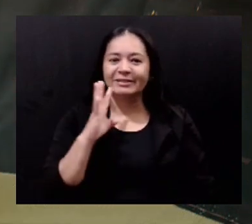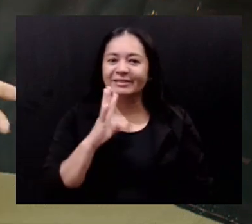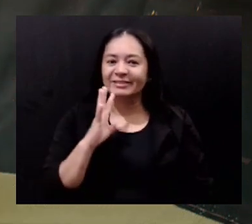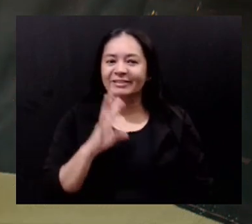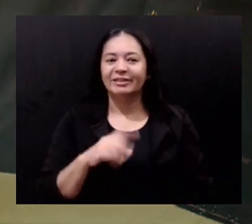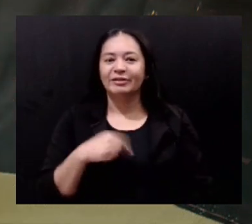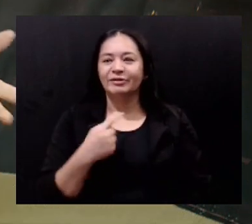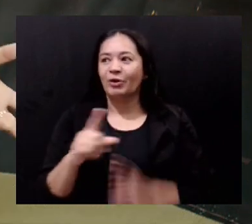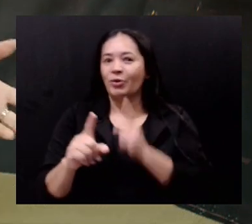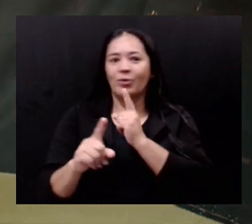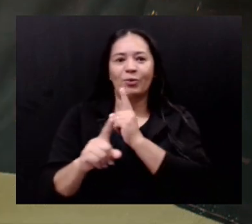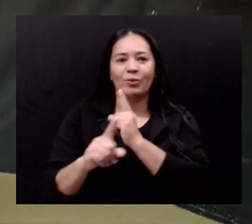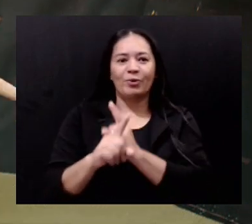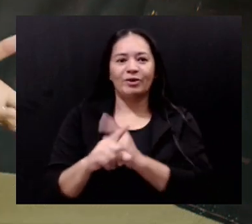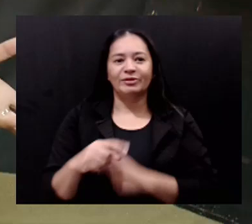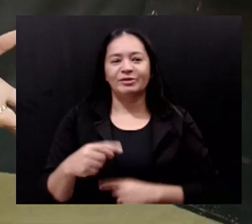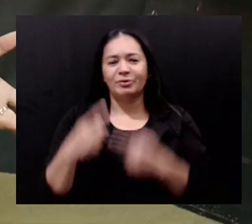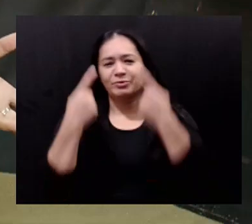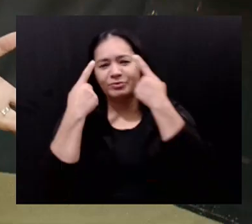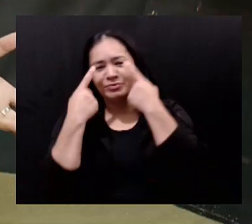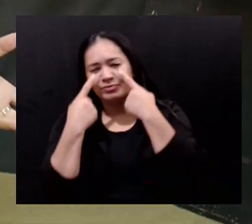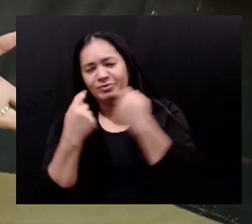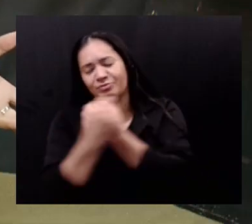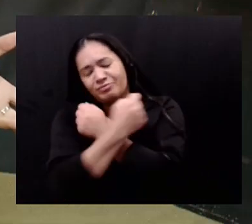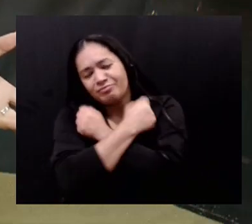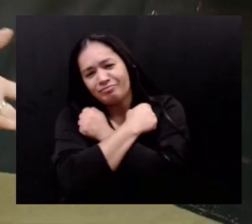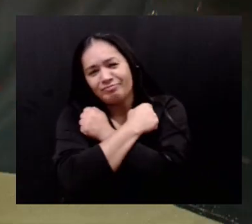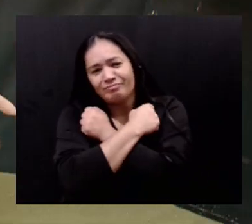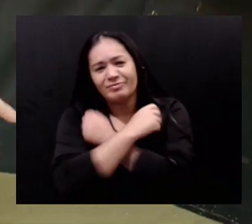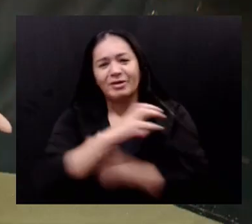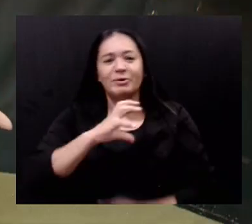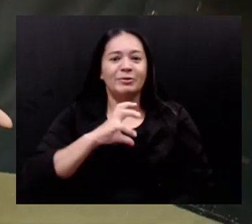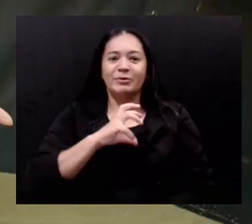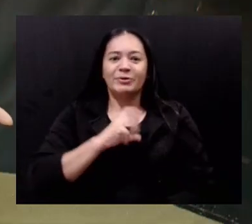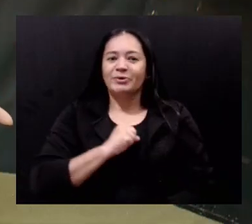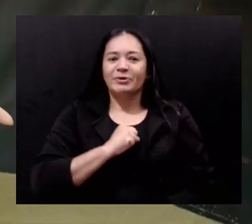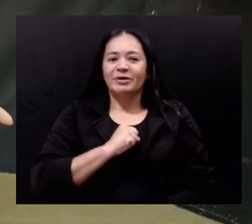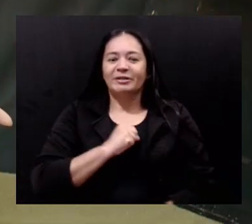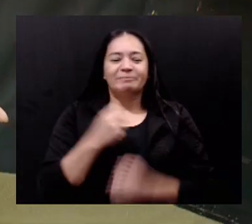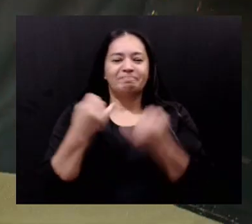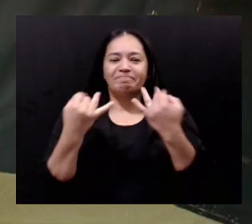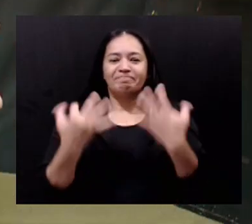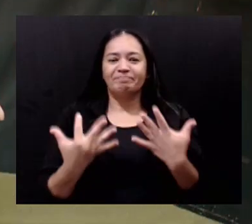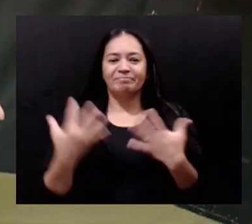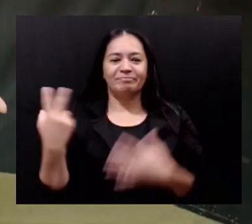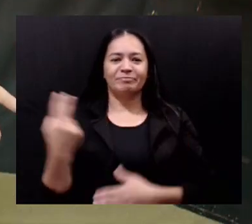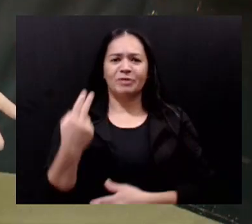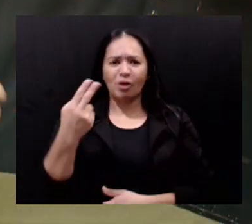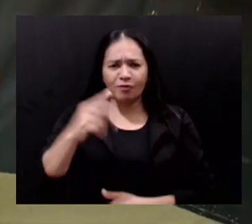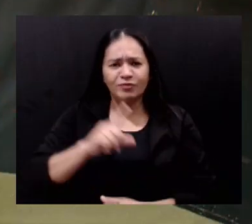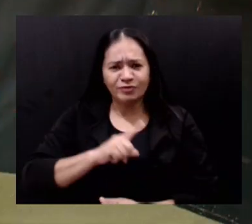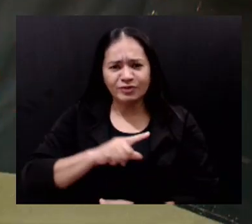acaba chorando, se abraçando. É um amor inexplicável. Você tem a sua amizade assim?